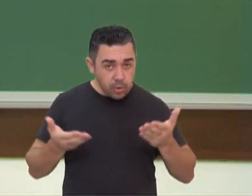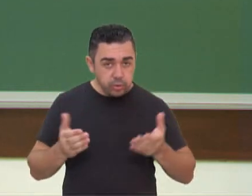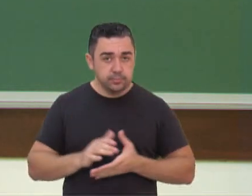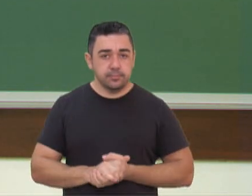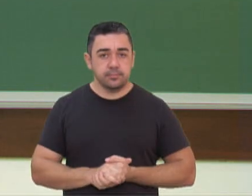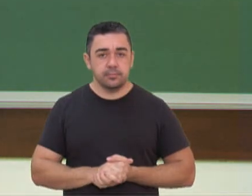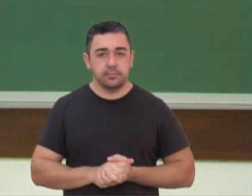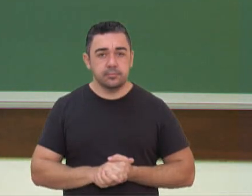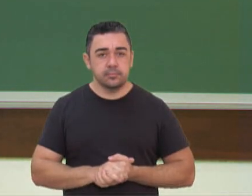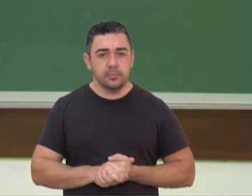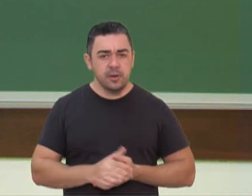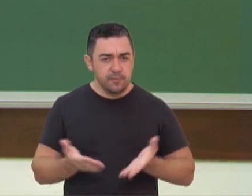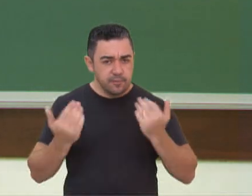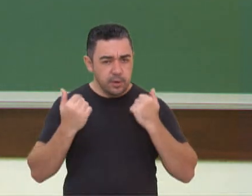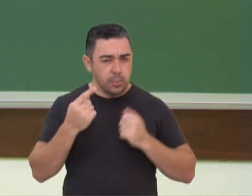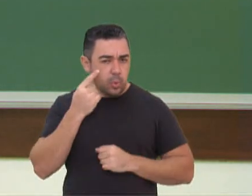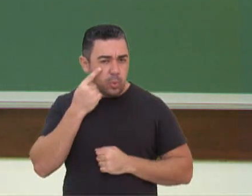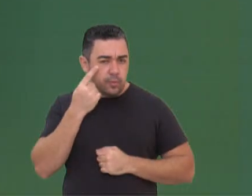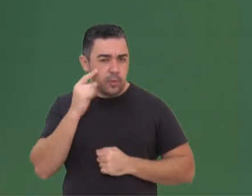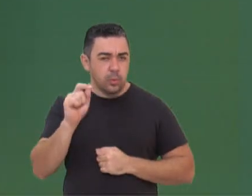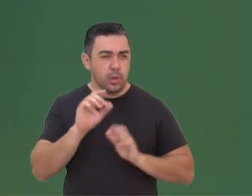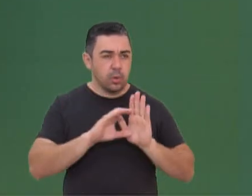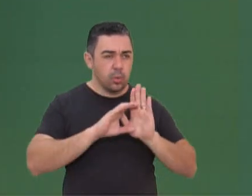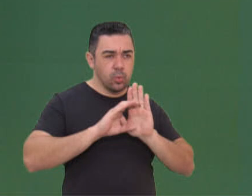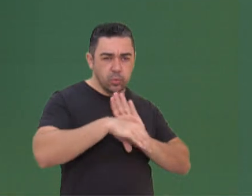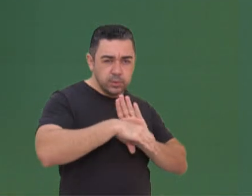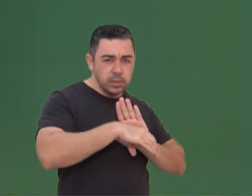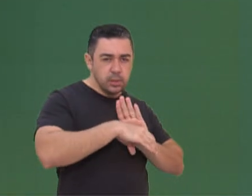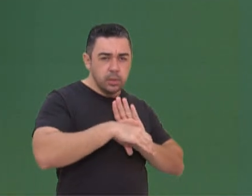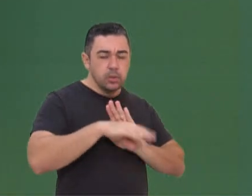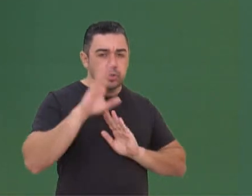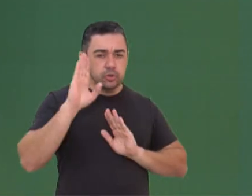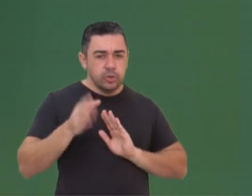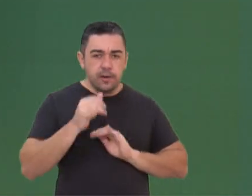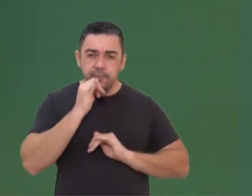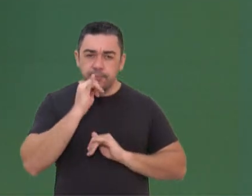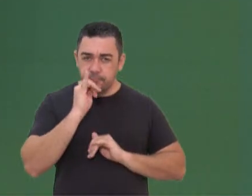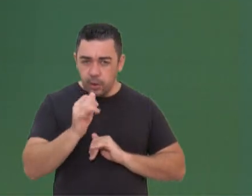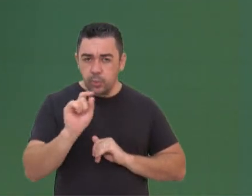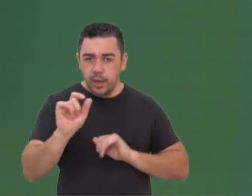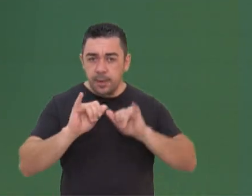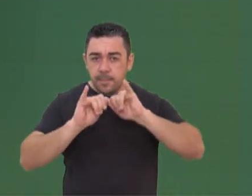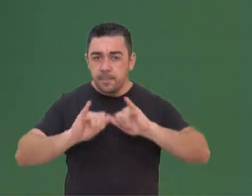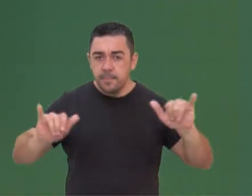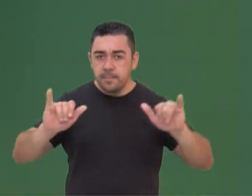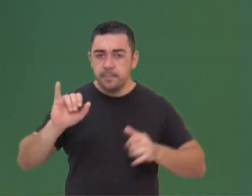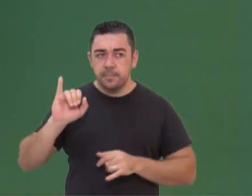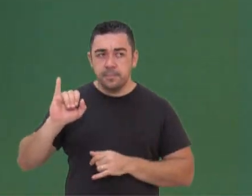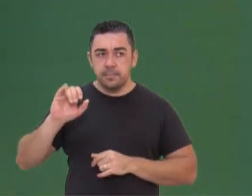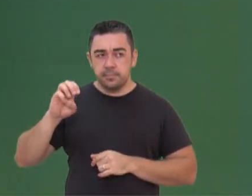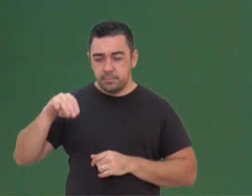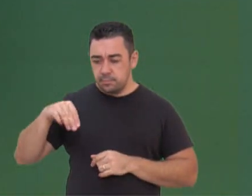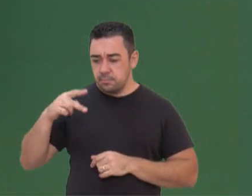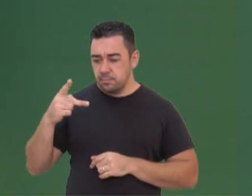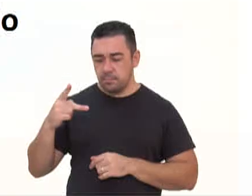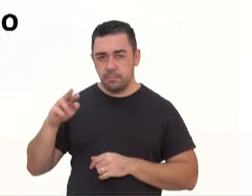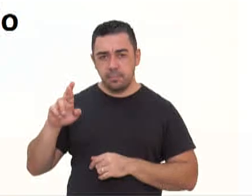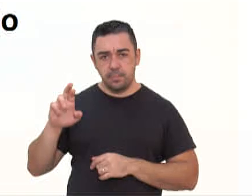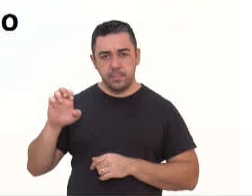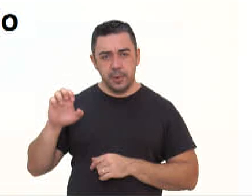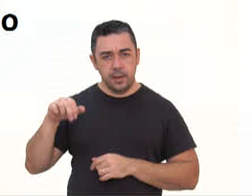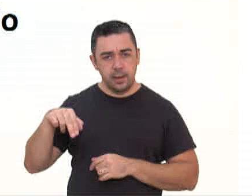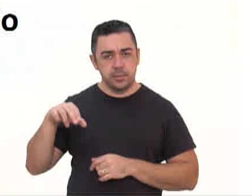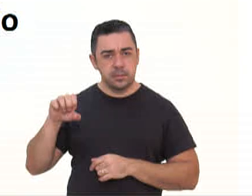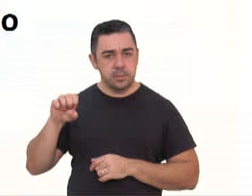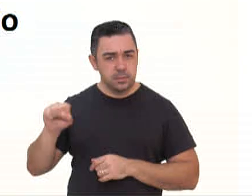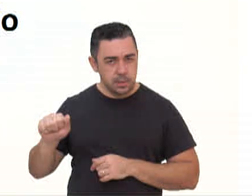caminhar? Vamos definir um conceito. Já que estamos falando de imprensa, o que é imprensa? Imprensa